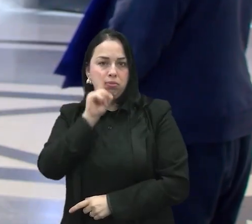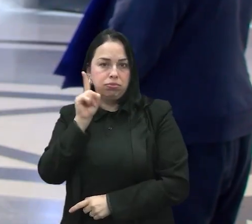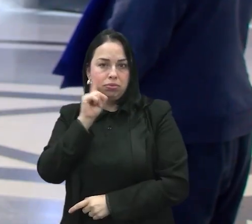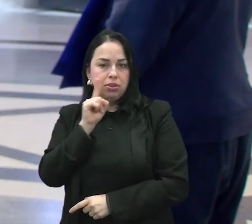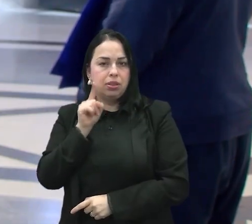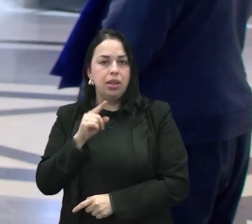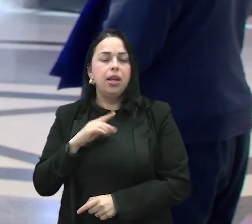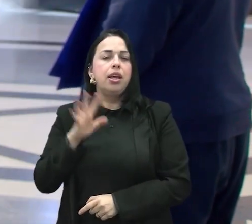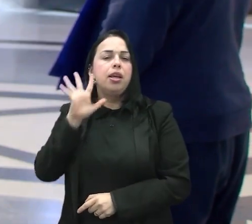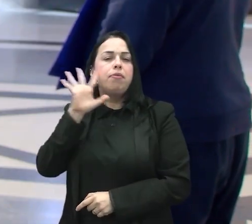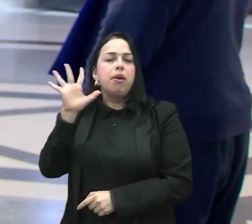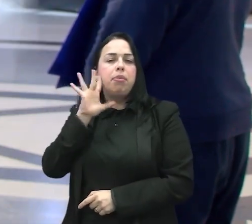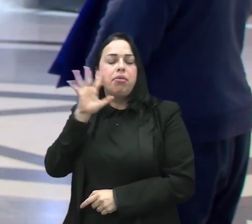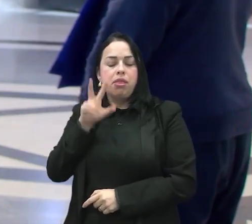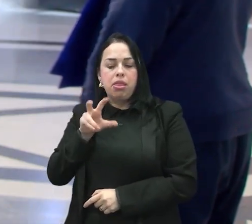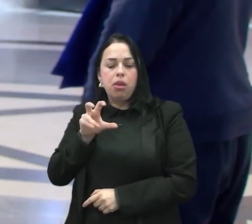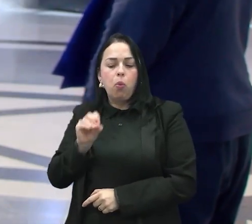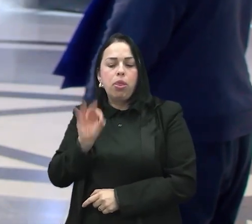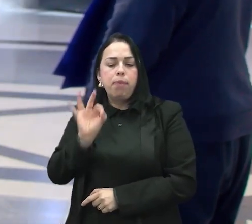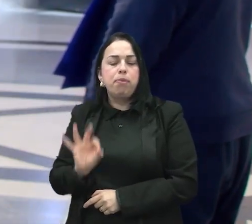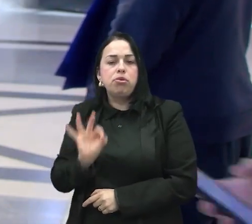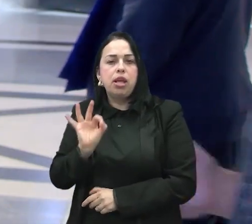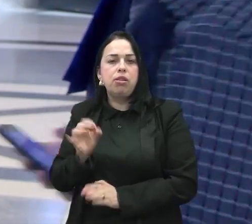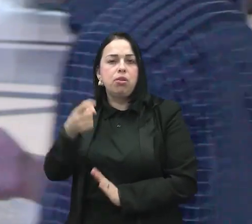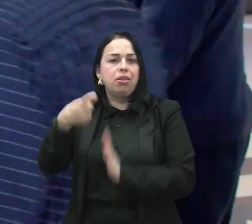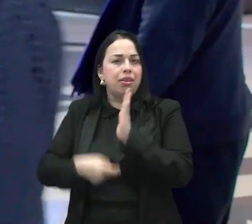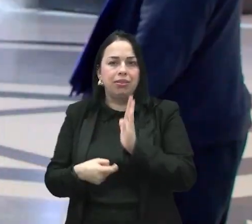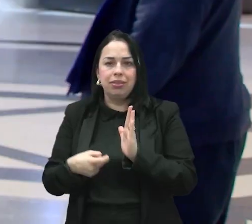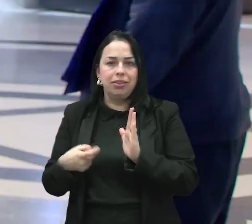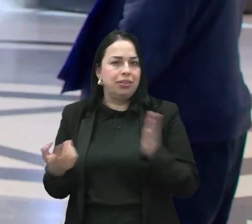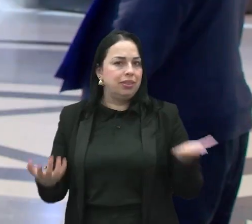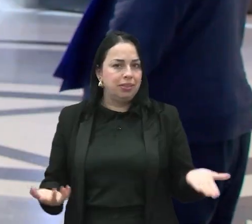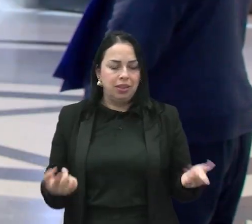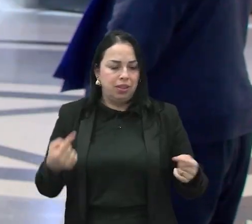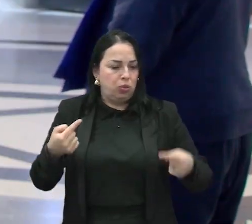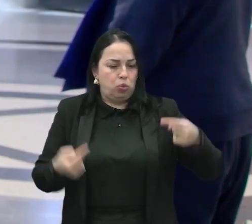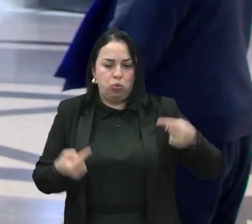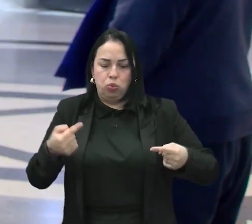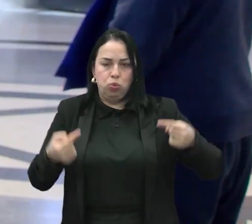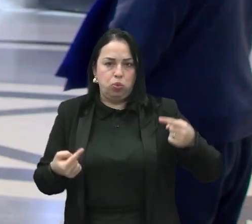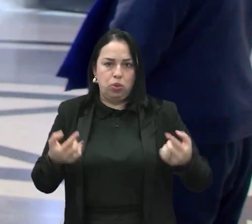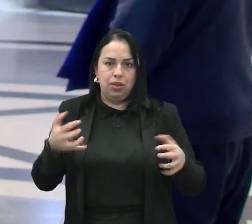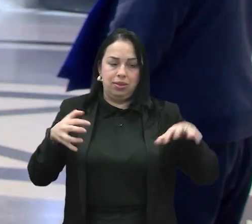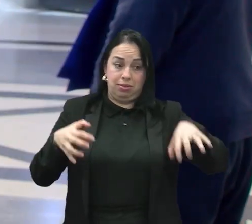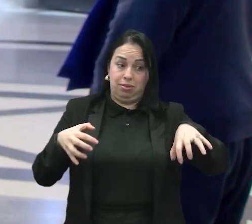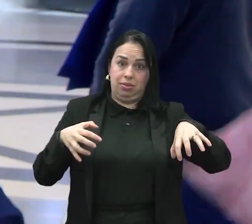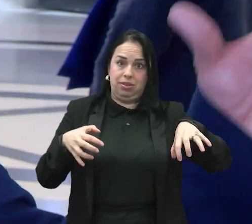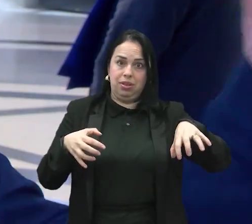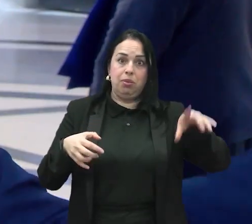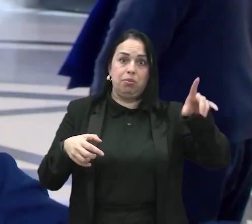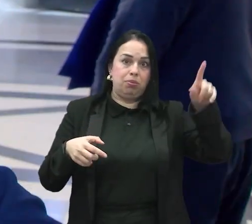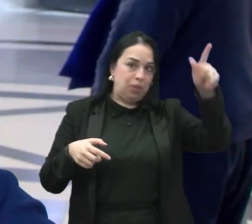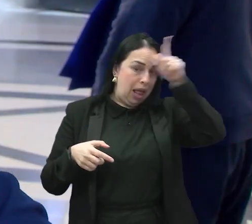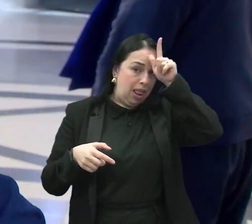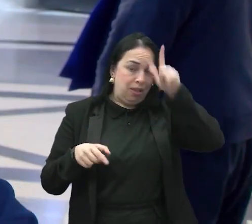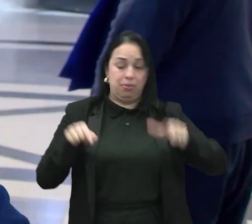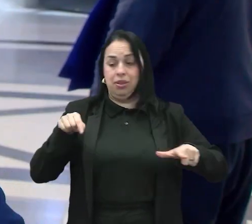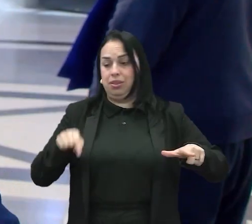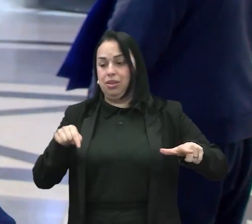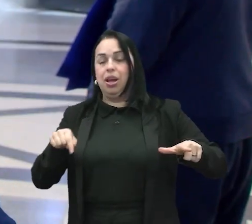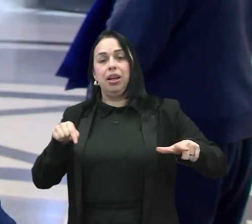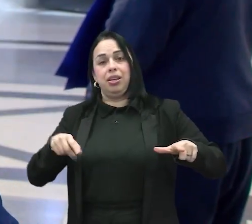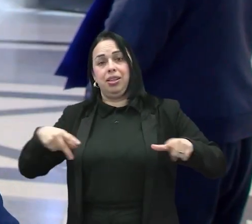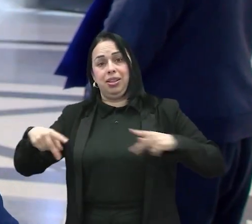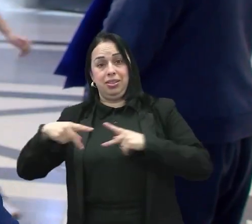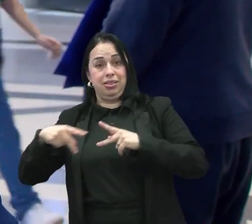Vamos imaginar que realmente o tarifário entra com 50%. Daí vai ser uma discussão entre duas empresas muito grandes. De um lado uma montadora grande, do